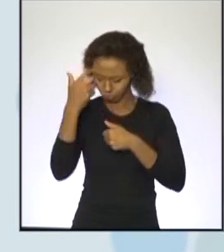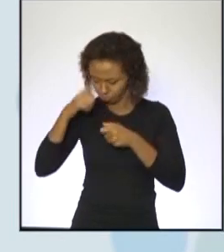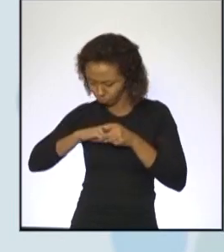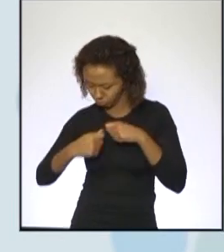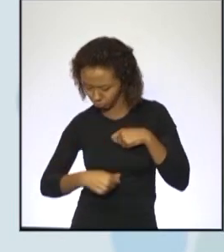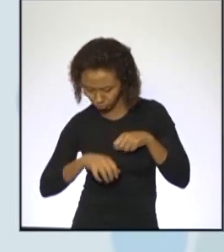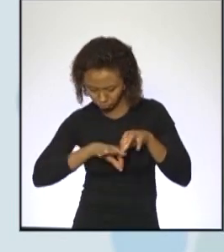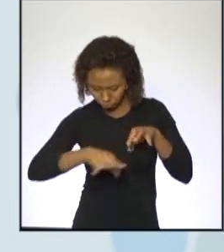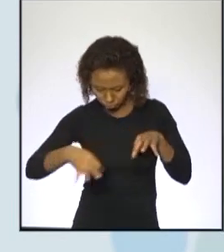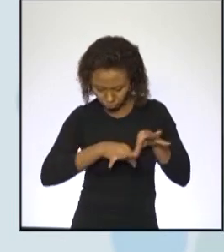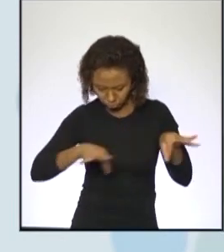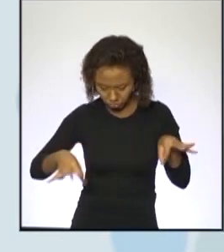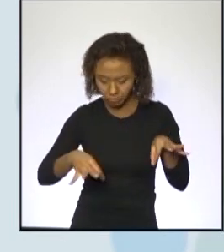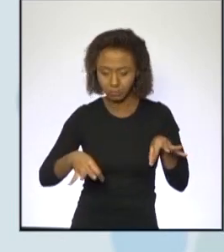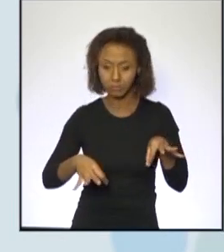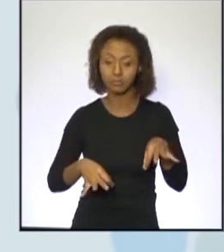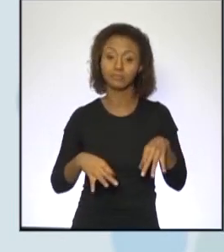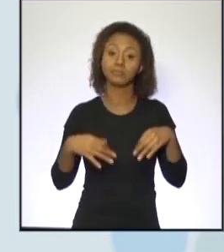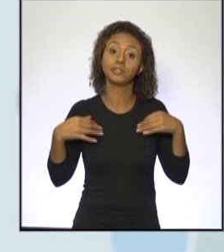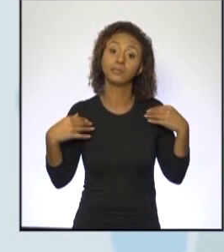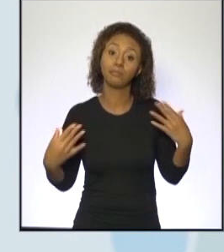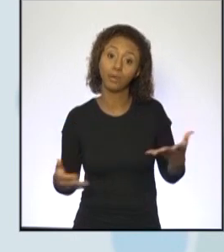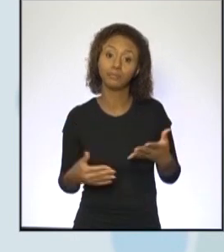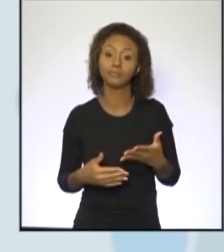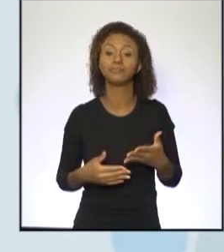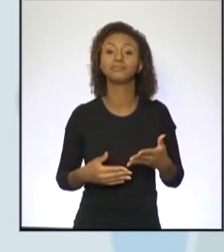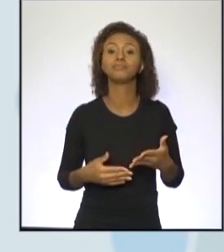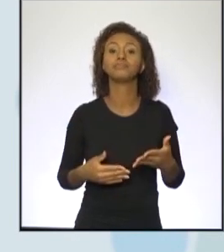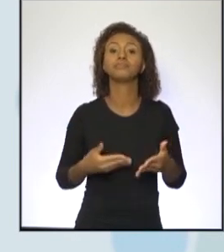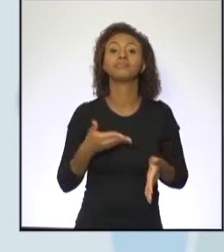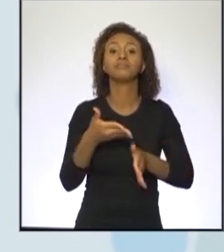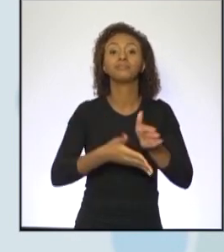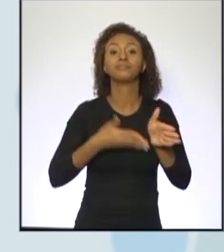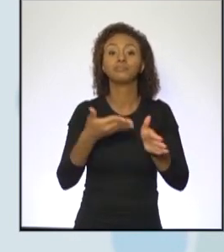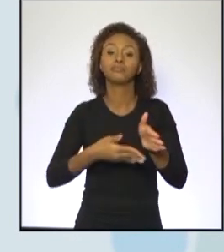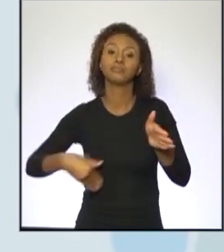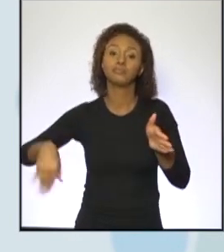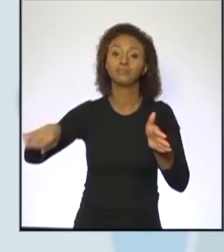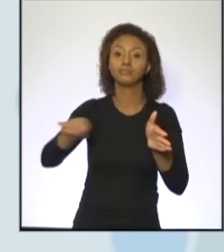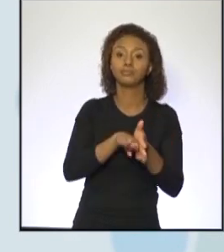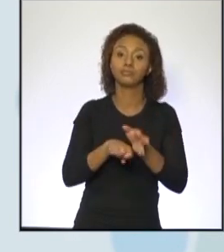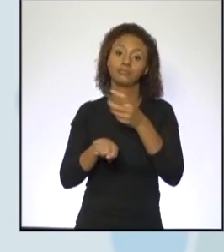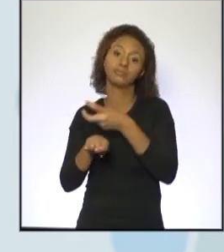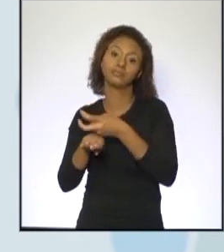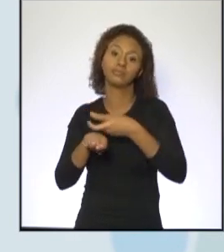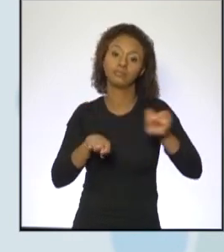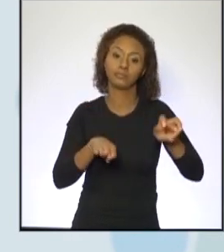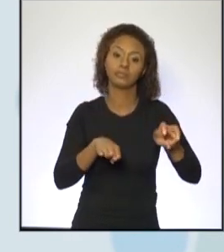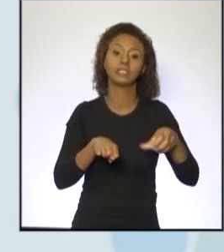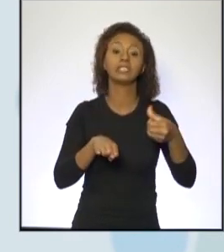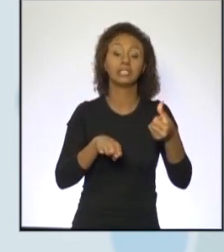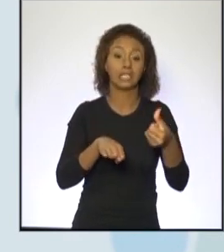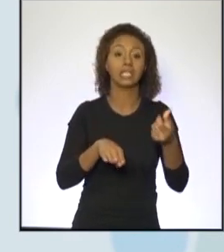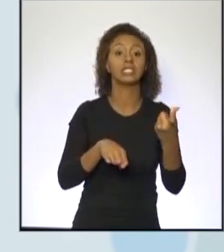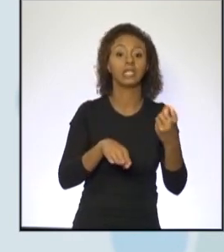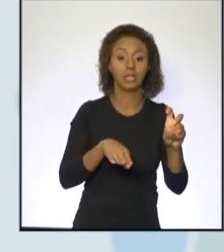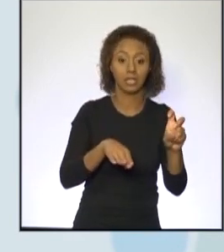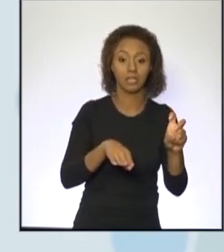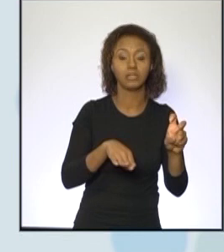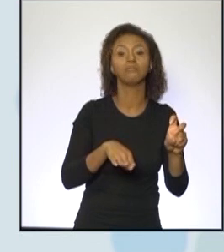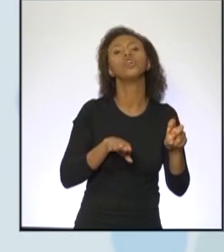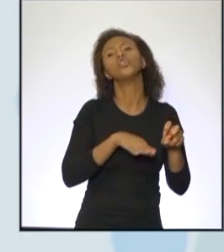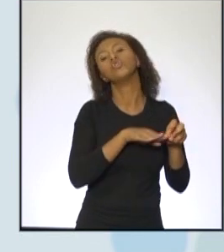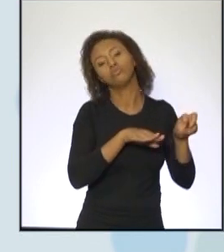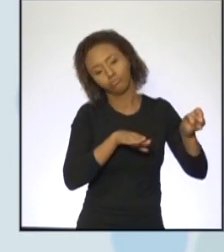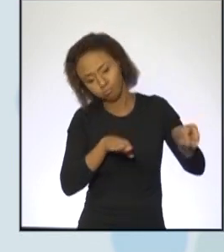da plataforma 6h15. Chegada à estação de destino, 8h30. Foi a primeira